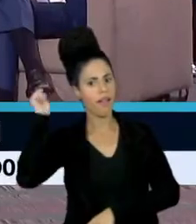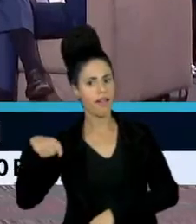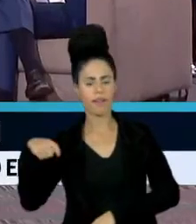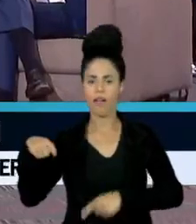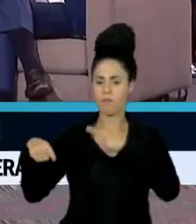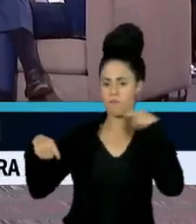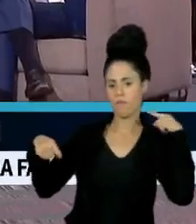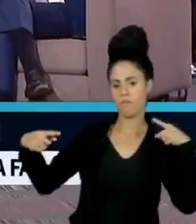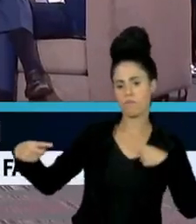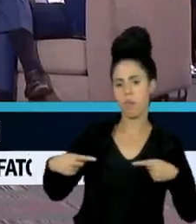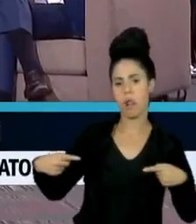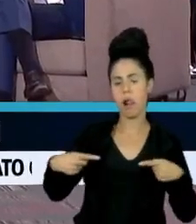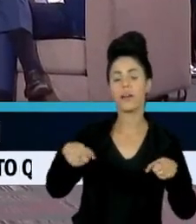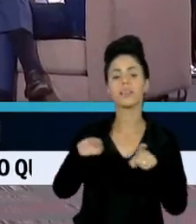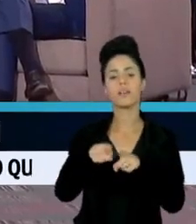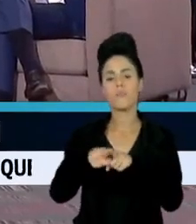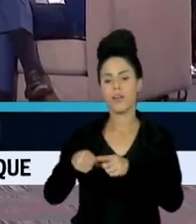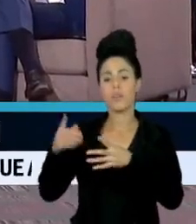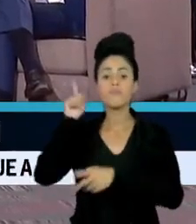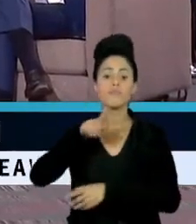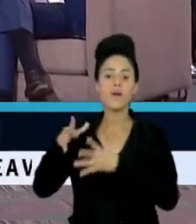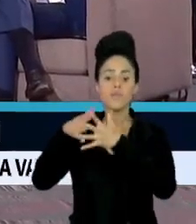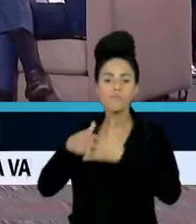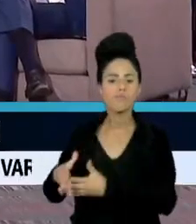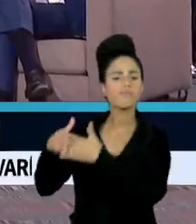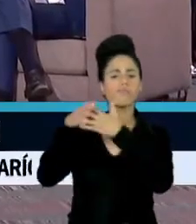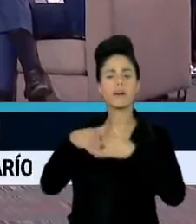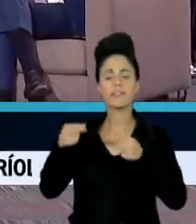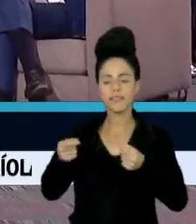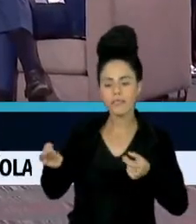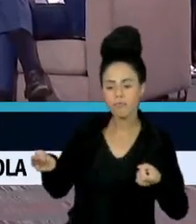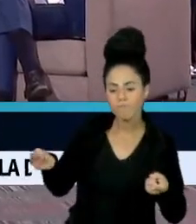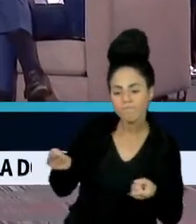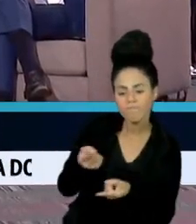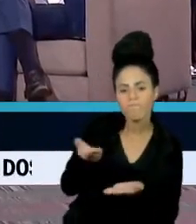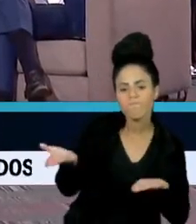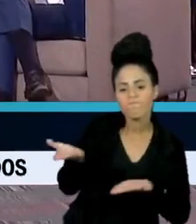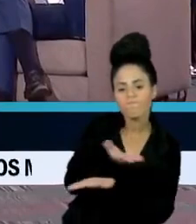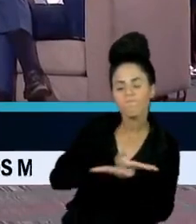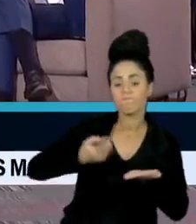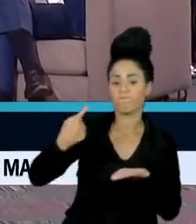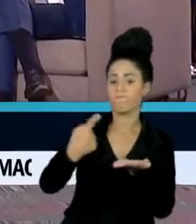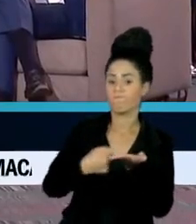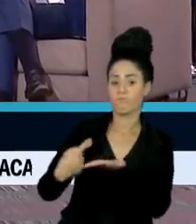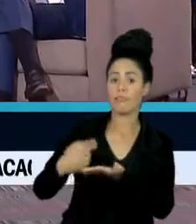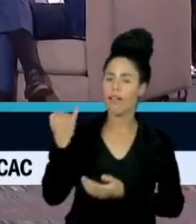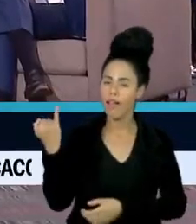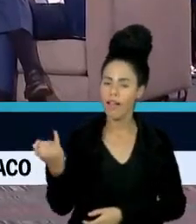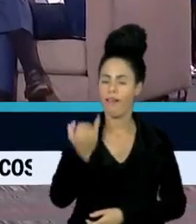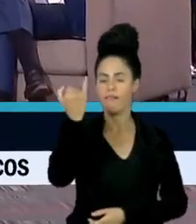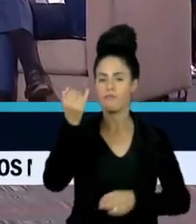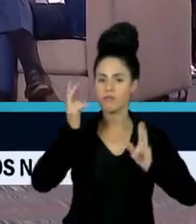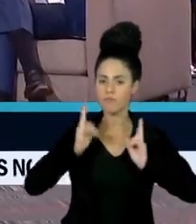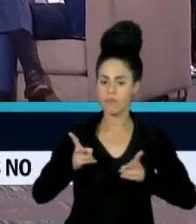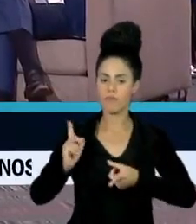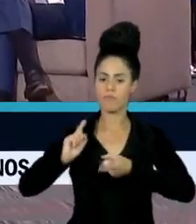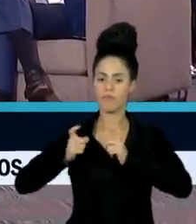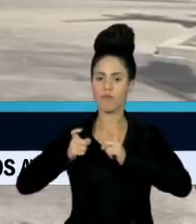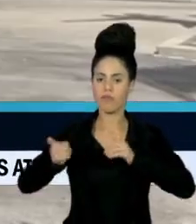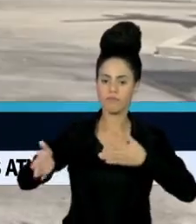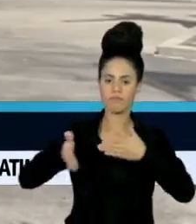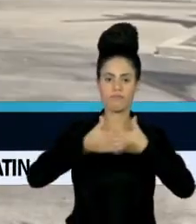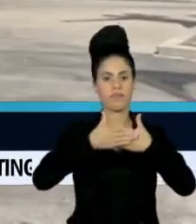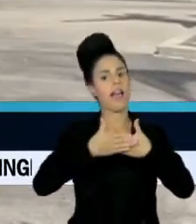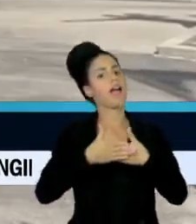ressaltou que o Brasil e os Estados Unidos devem estreitar as relações. Depois dos discursos, a reunião seguiu a portas